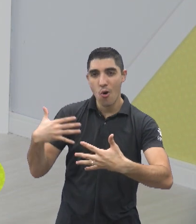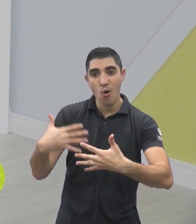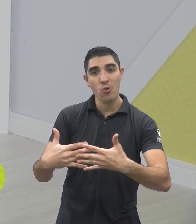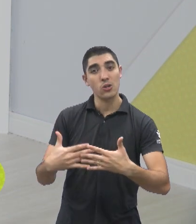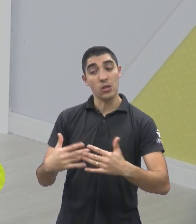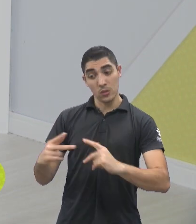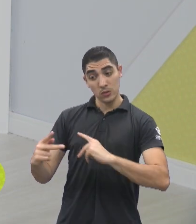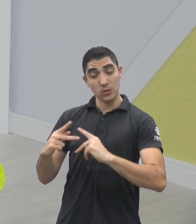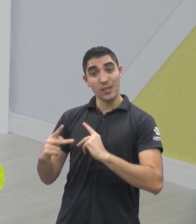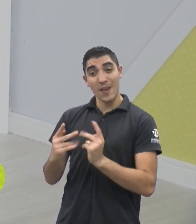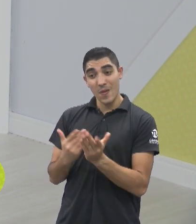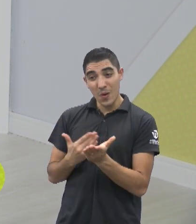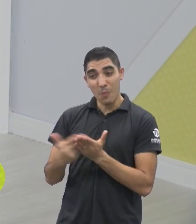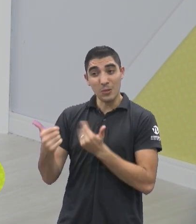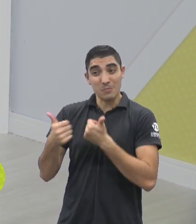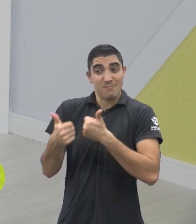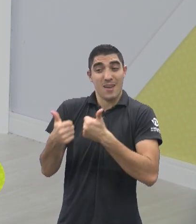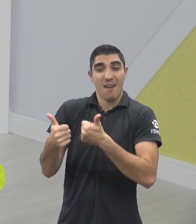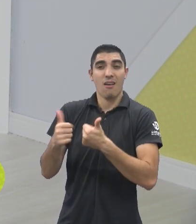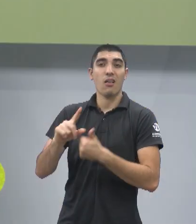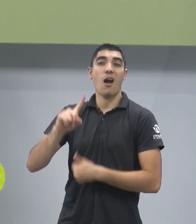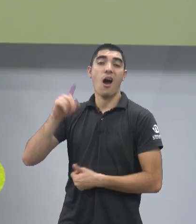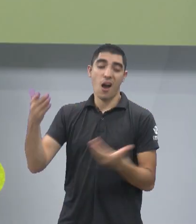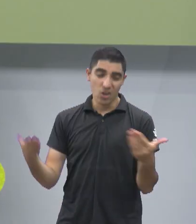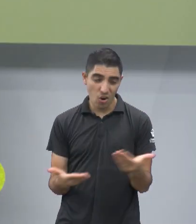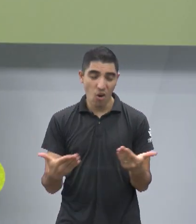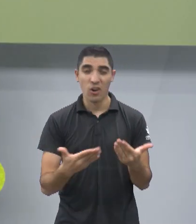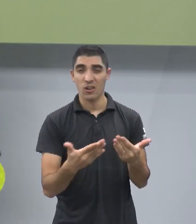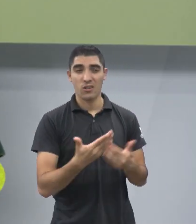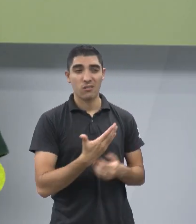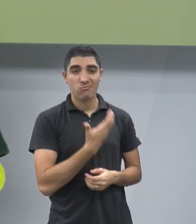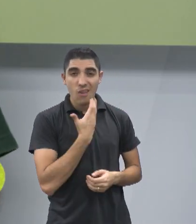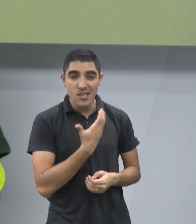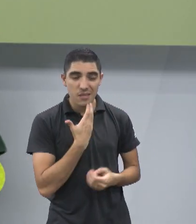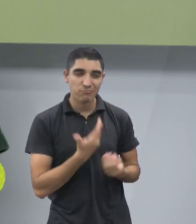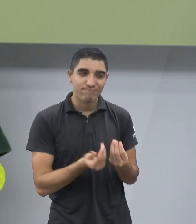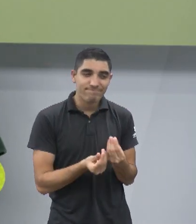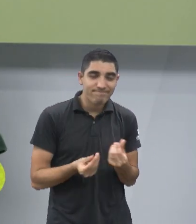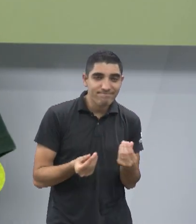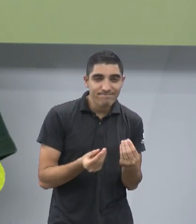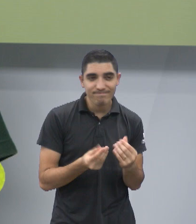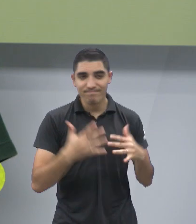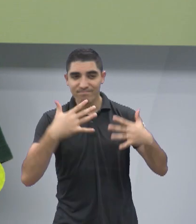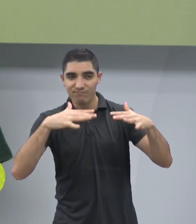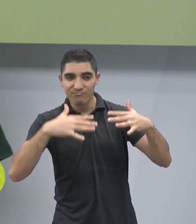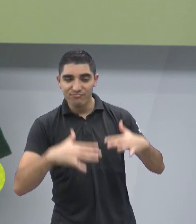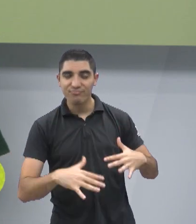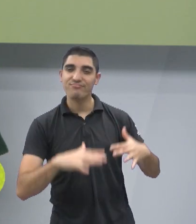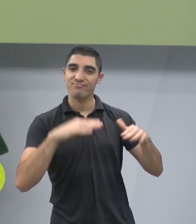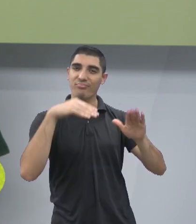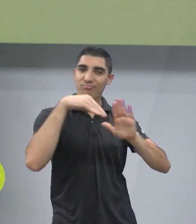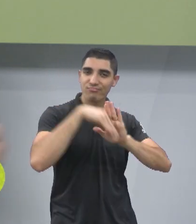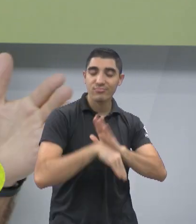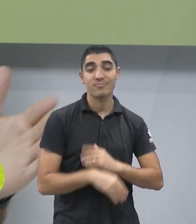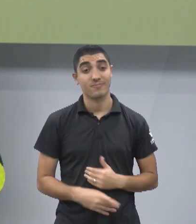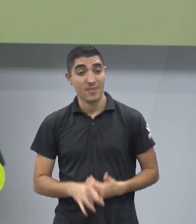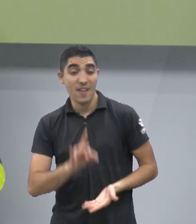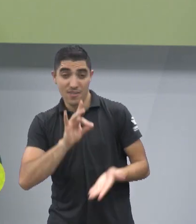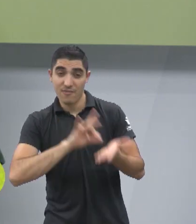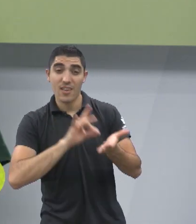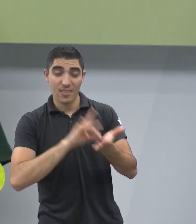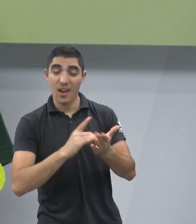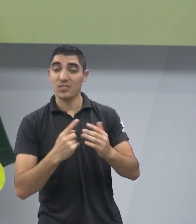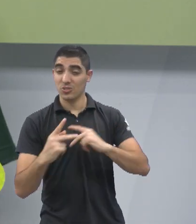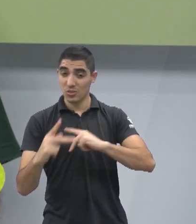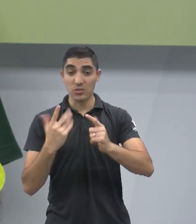mas não está terminando muito legal, né, Bruno? Tá bem complicado para o São José. O São José está aí entre trancos e barrancos aí. Essa primeira parte,